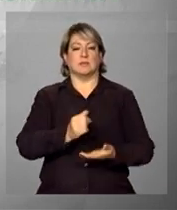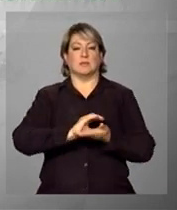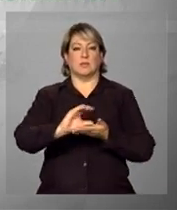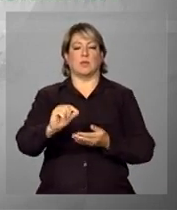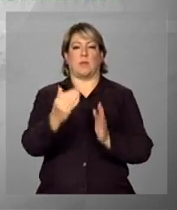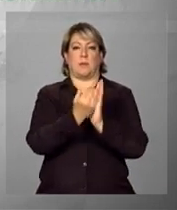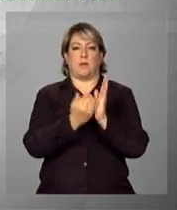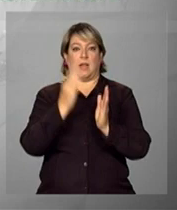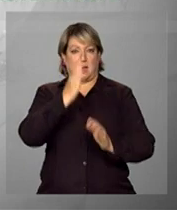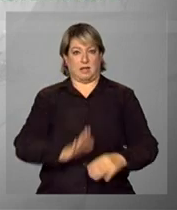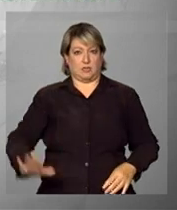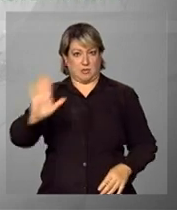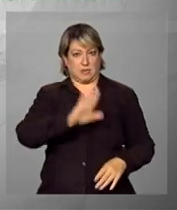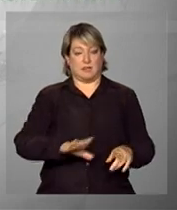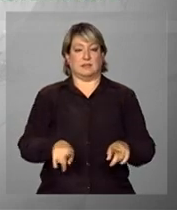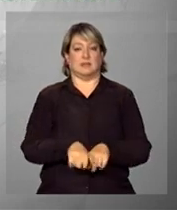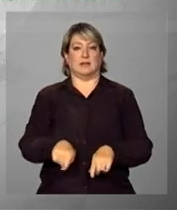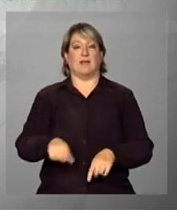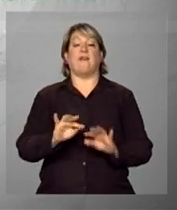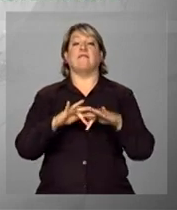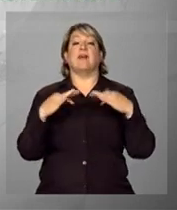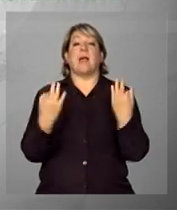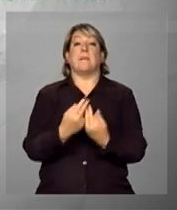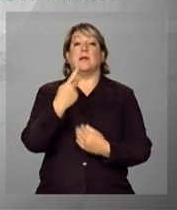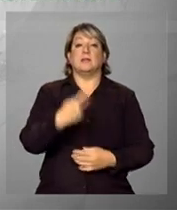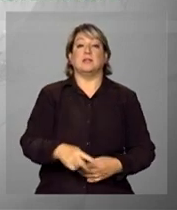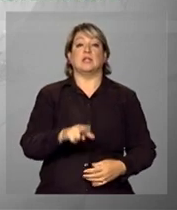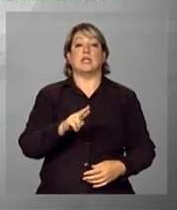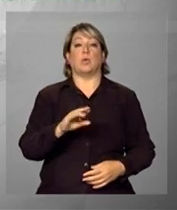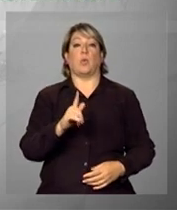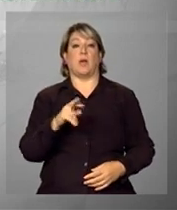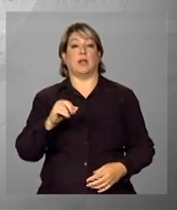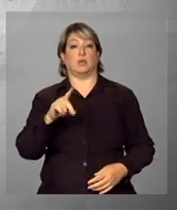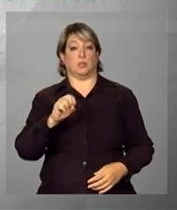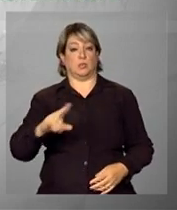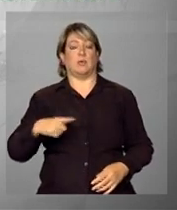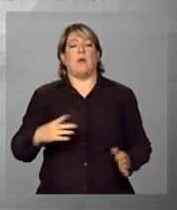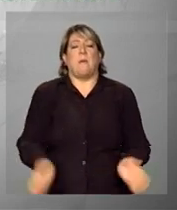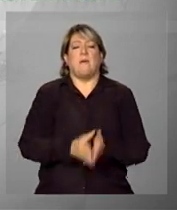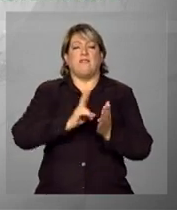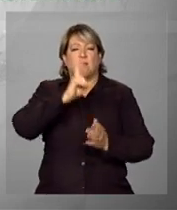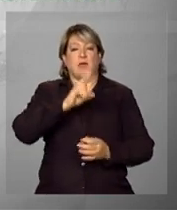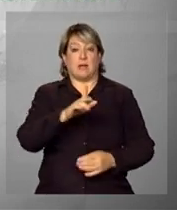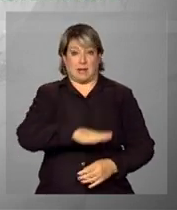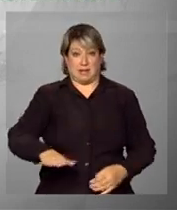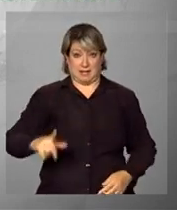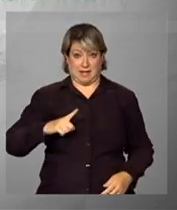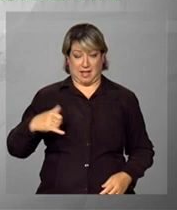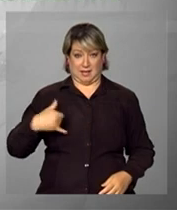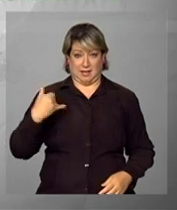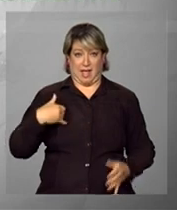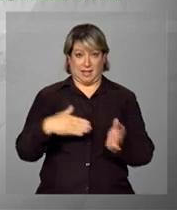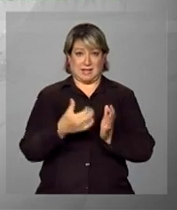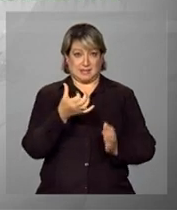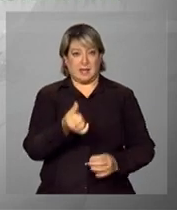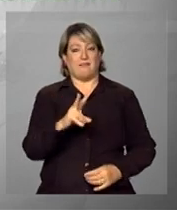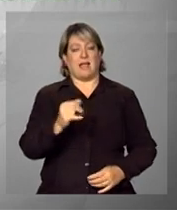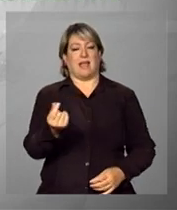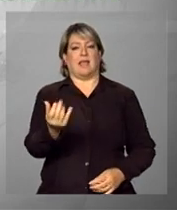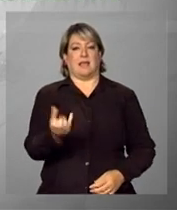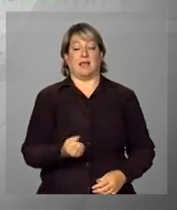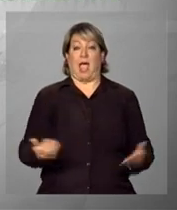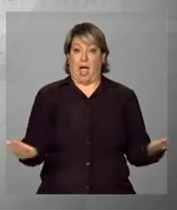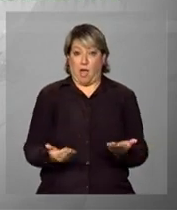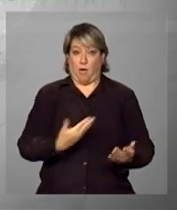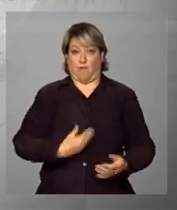pelos programas nacionais a famílias gaúchas em situação de extrema pobreza e com crianças de até 6 anos. Atualmente, o